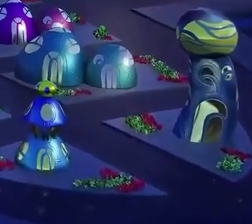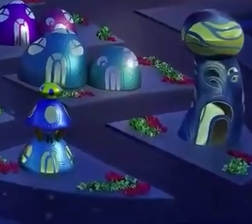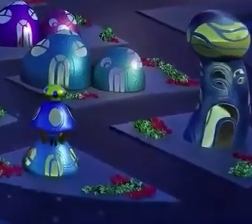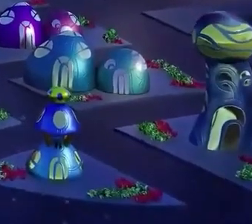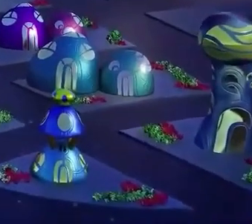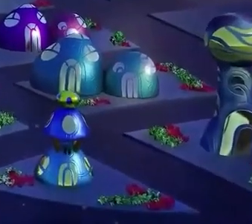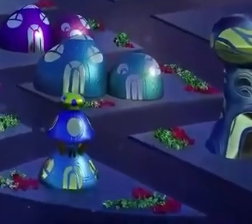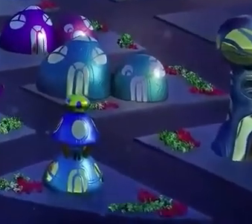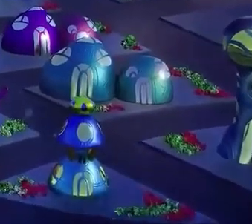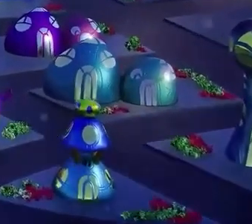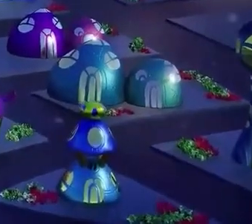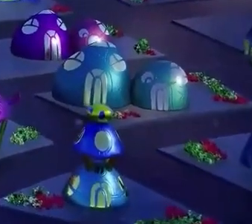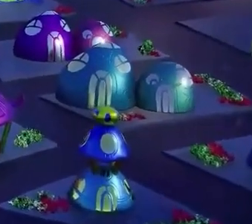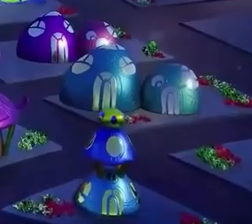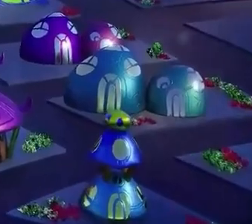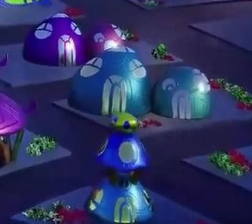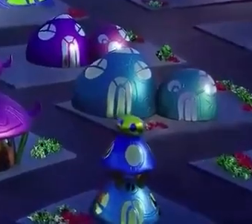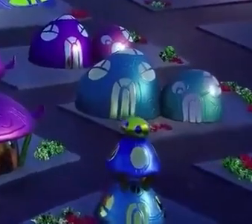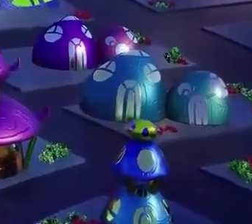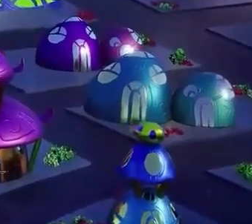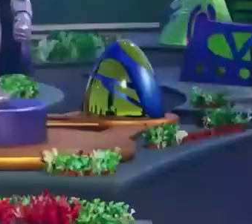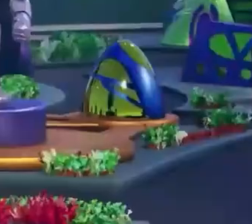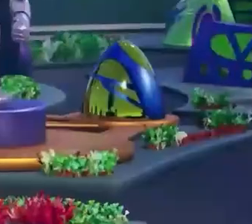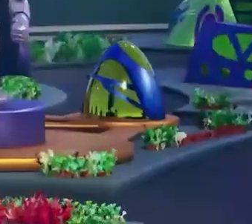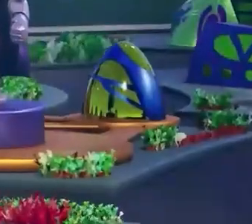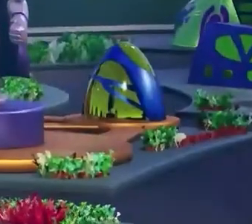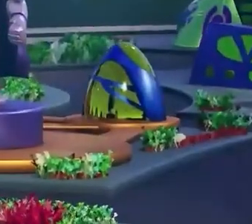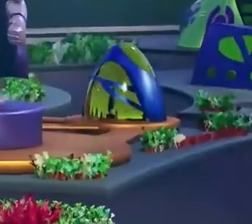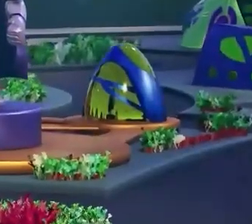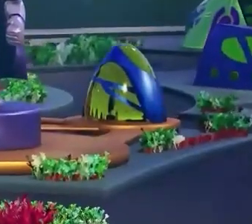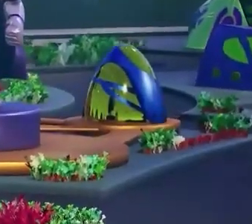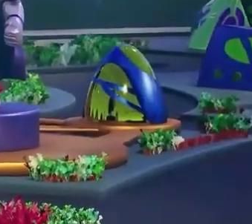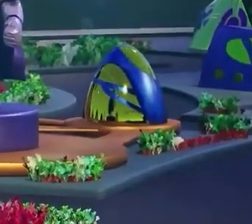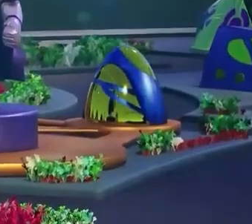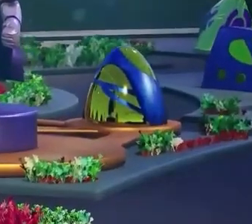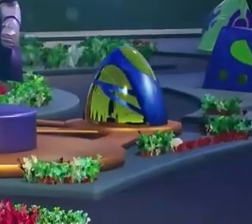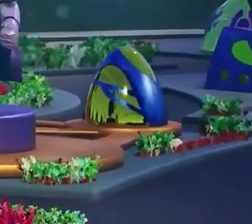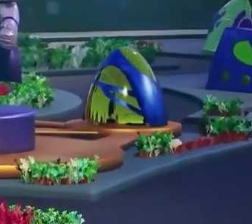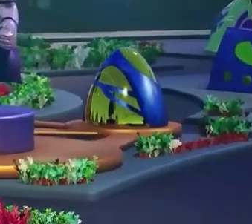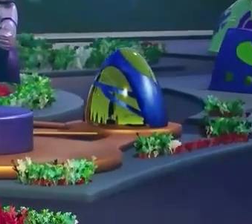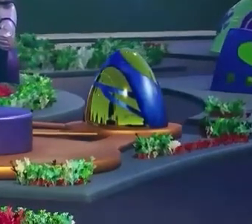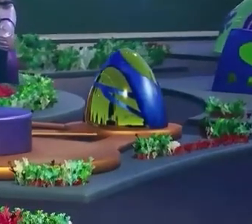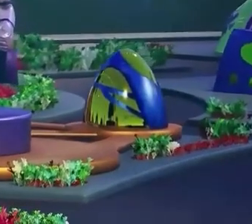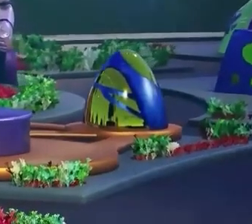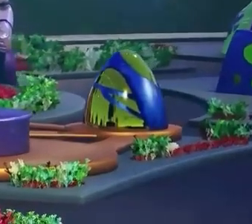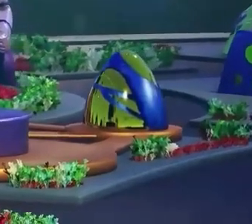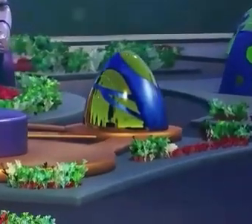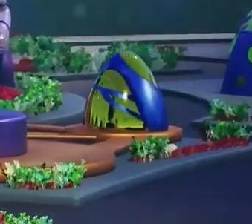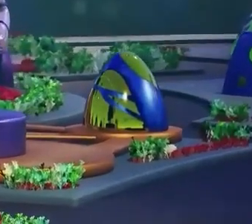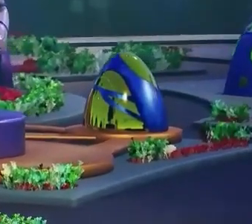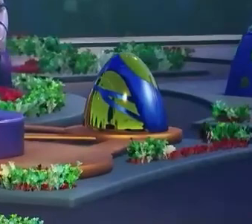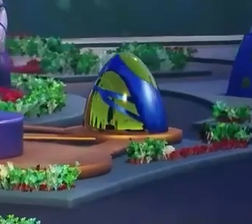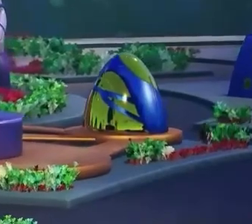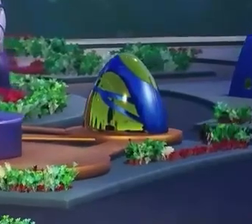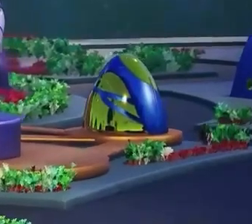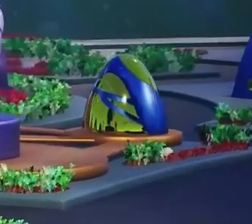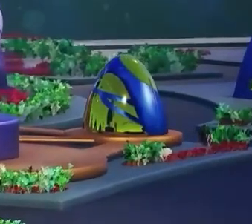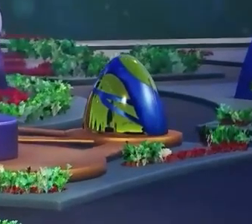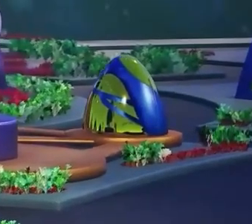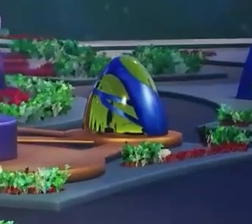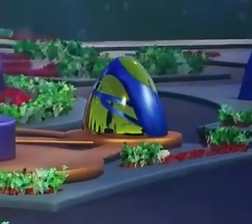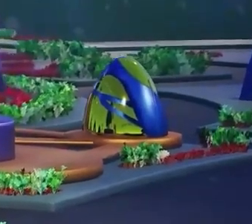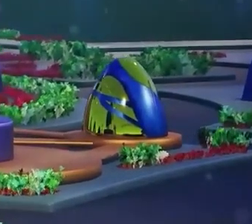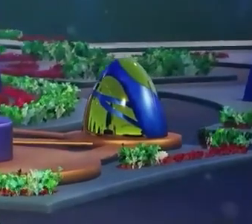lema é ser leal ao rei. E por falar em rei, está vendo este palácio lindo? É neste